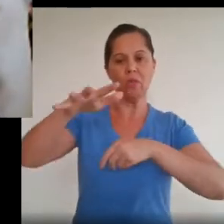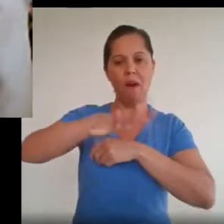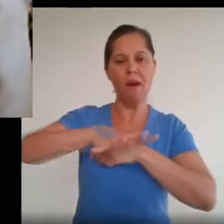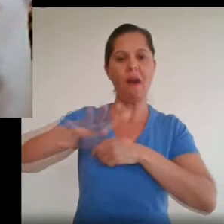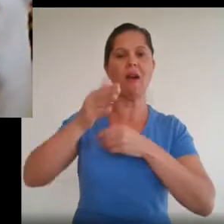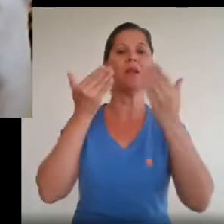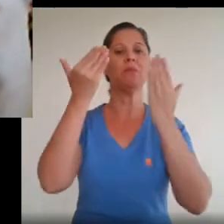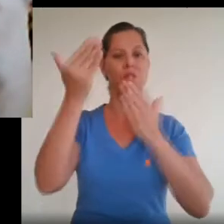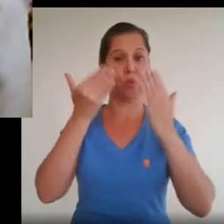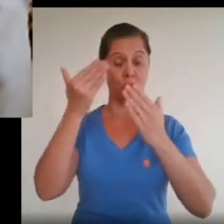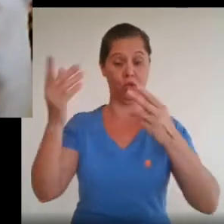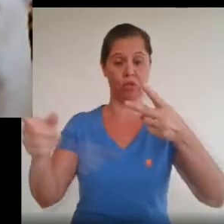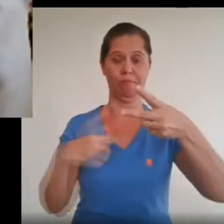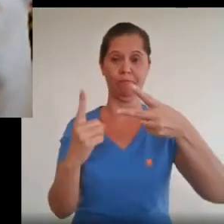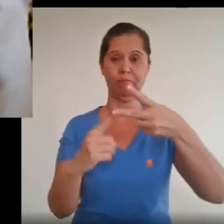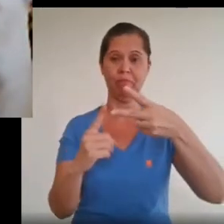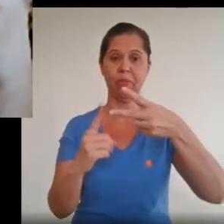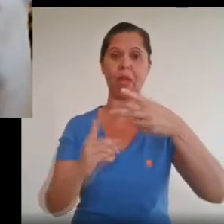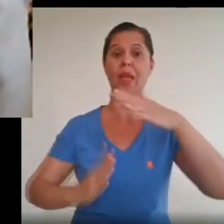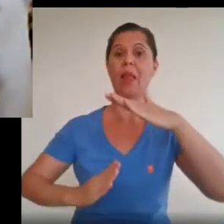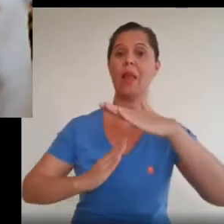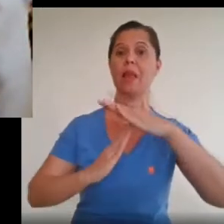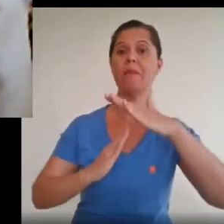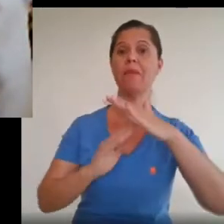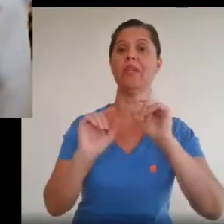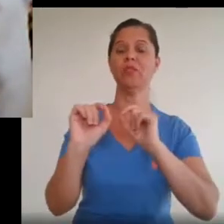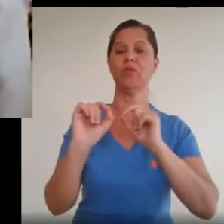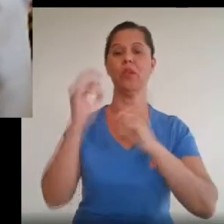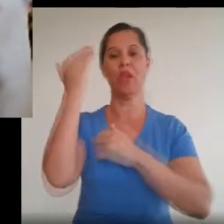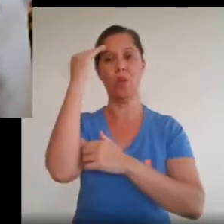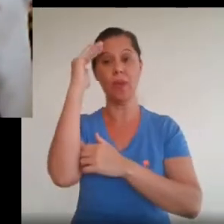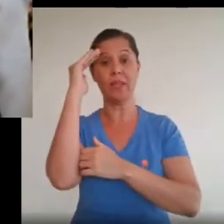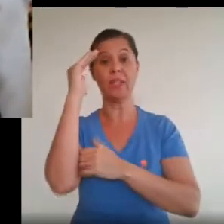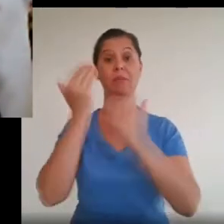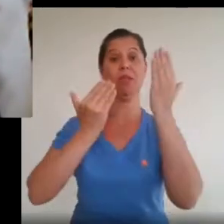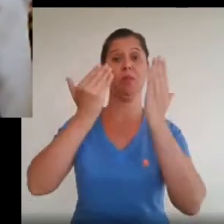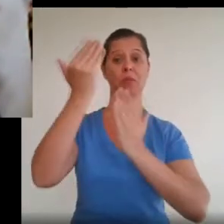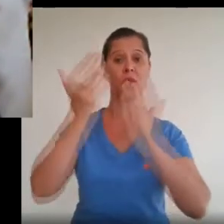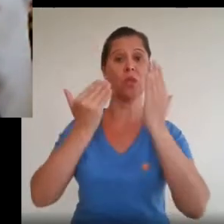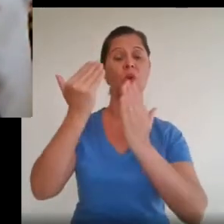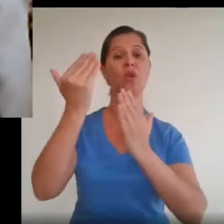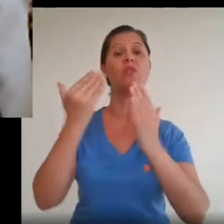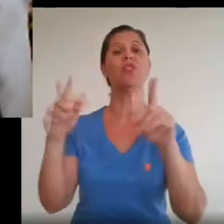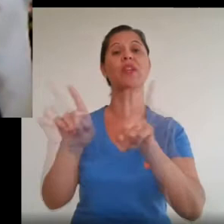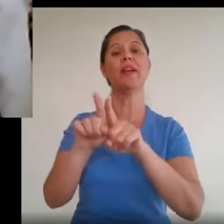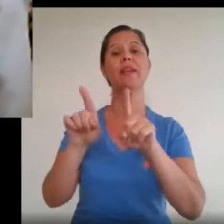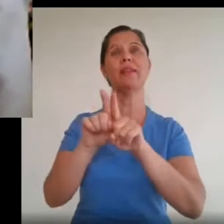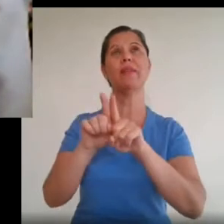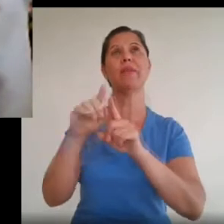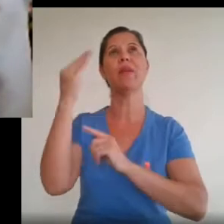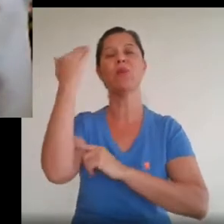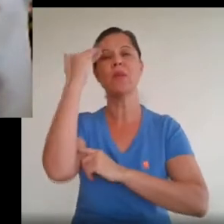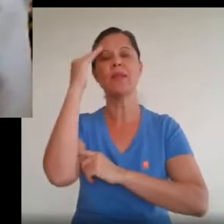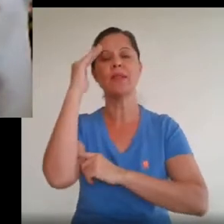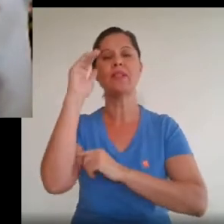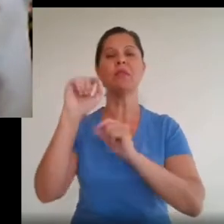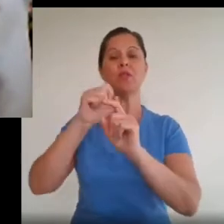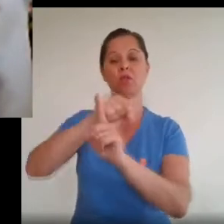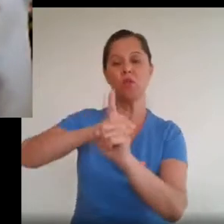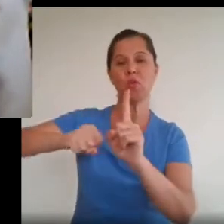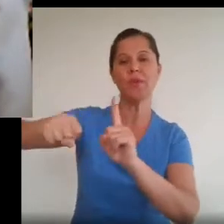psicologia. Quais os limites entre a interpretação psicológica e a